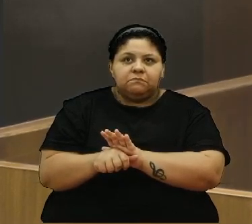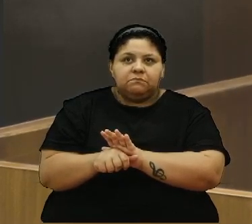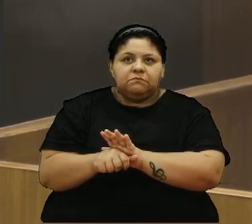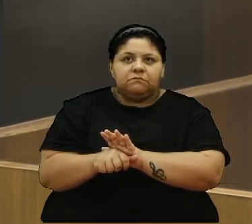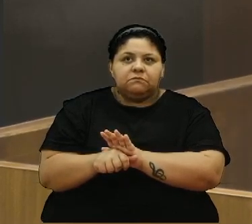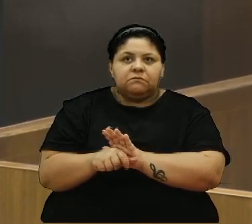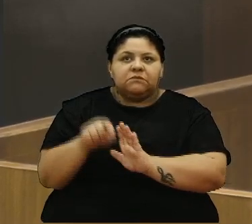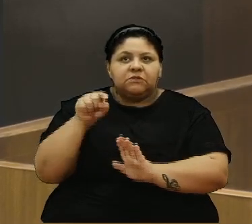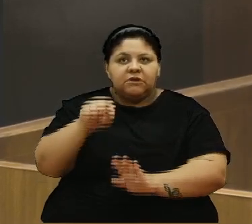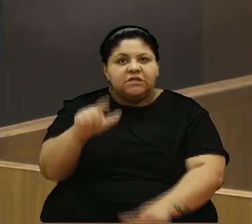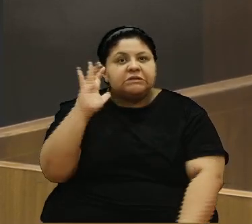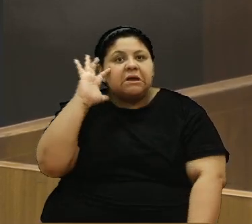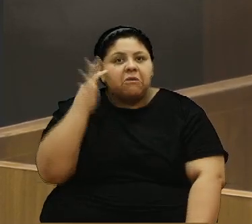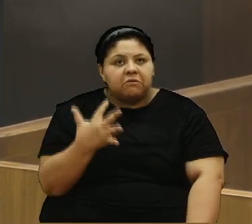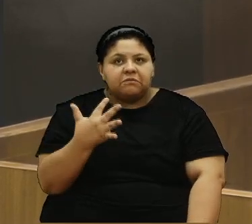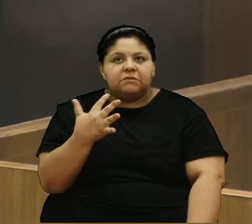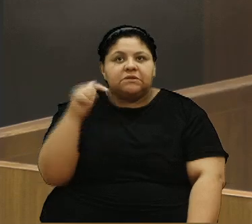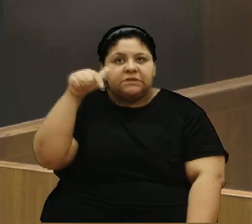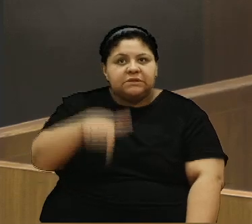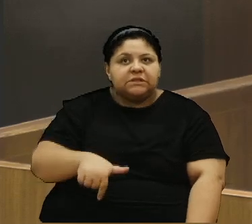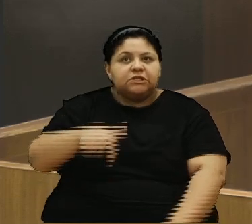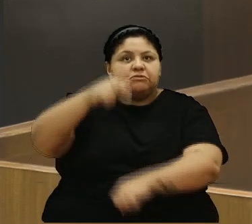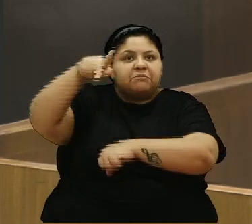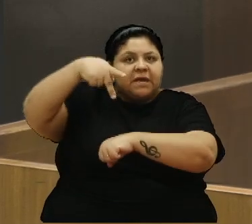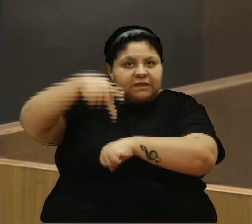É isso que aconteceu neste país.